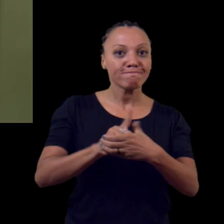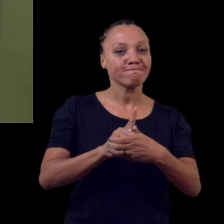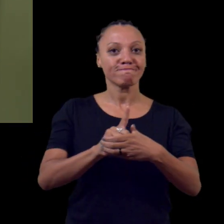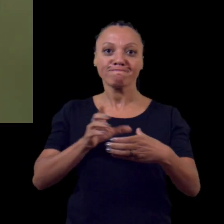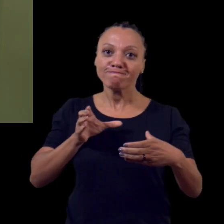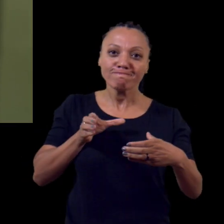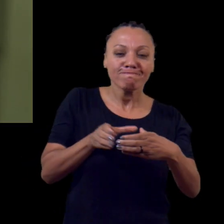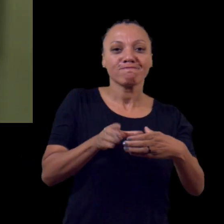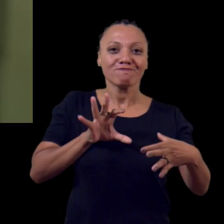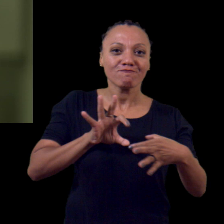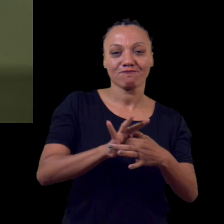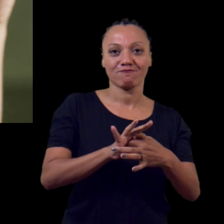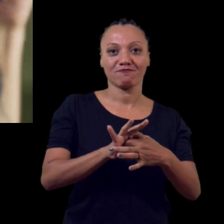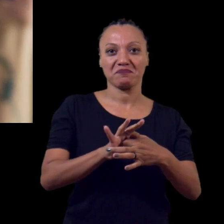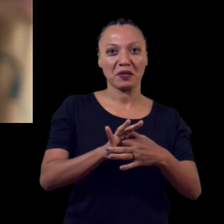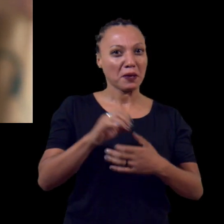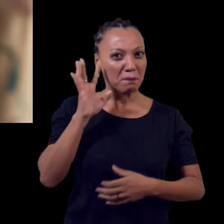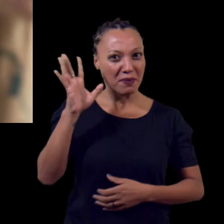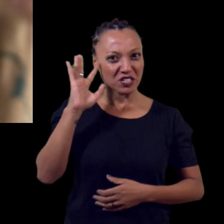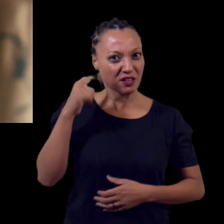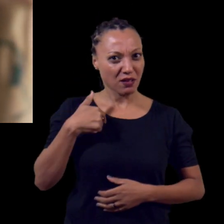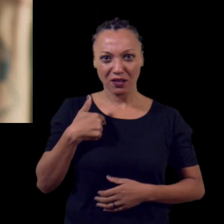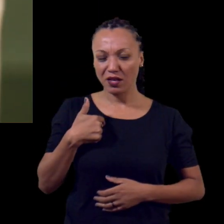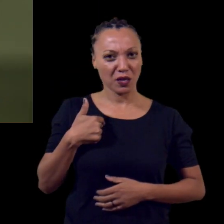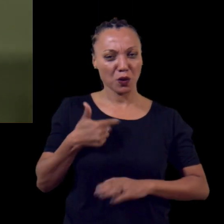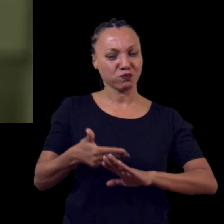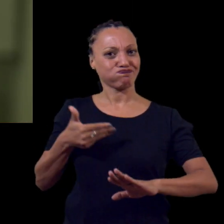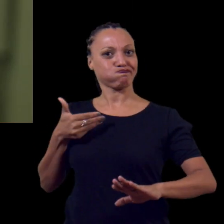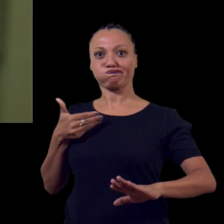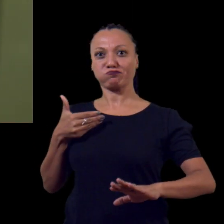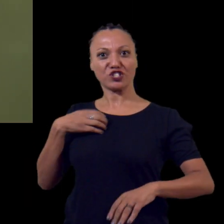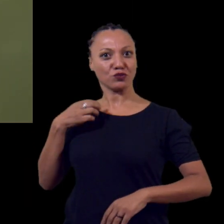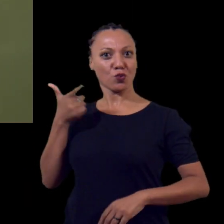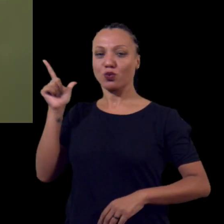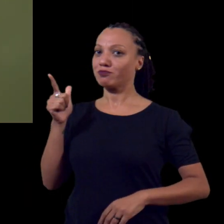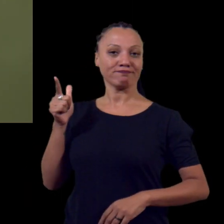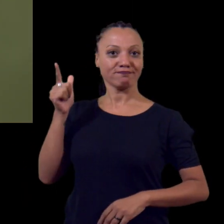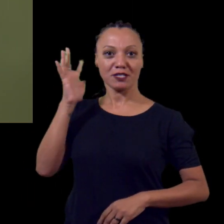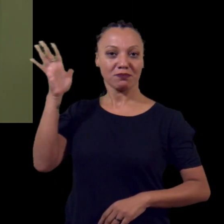consigo não me enxergar como parte, eu não consigo imaginar minha vida de outra forma.